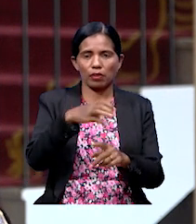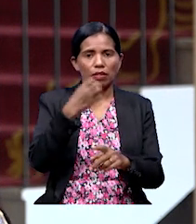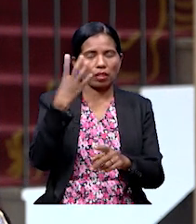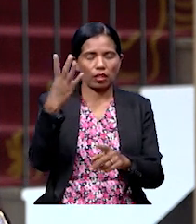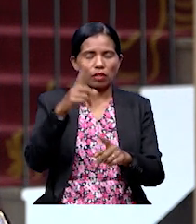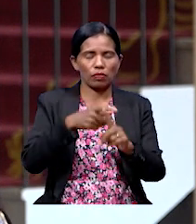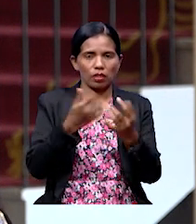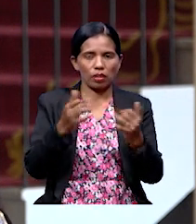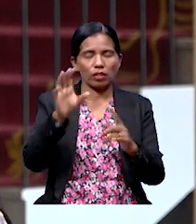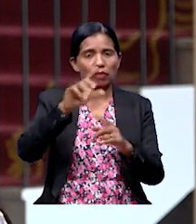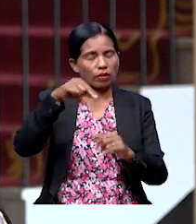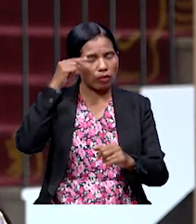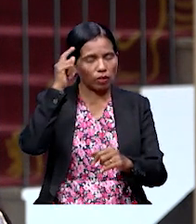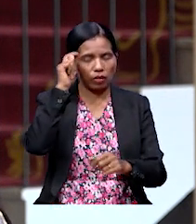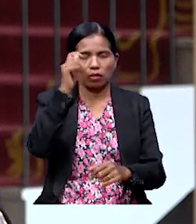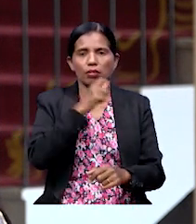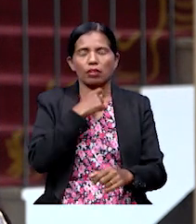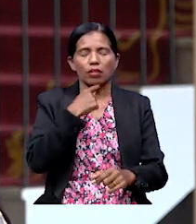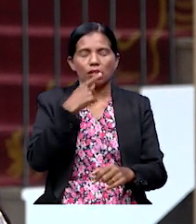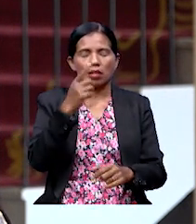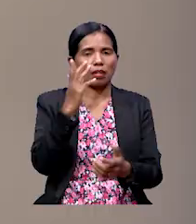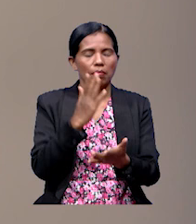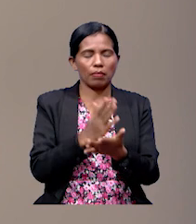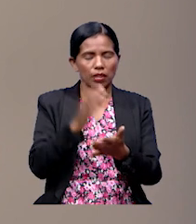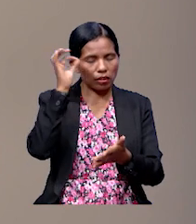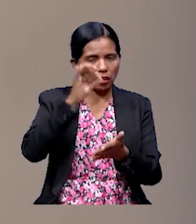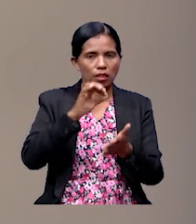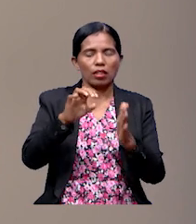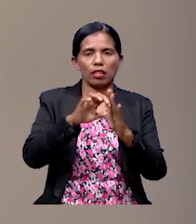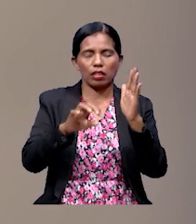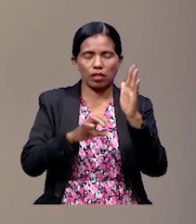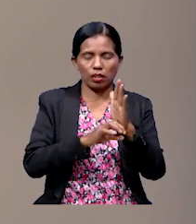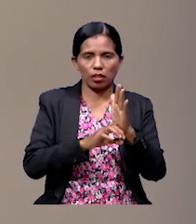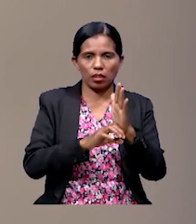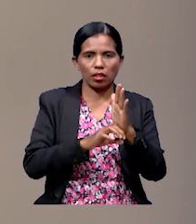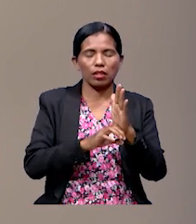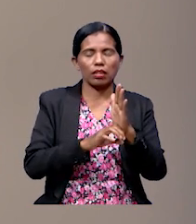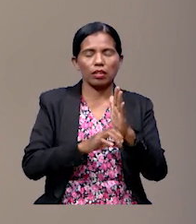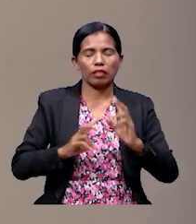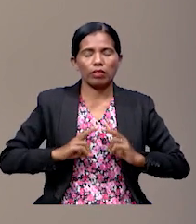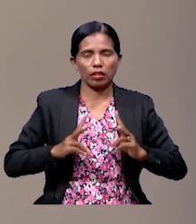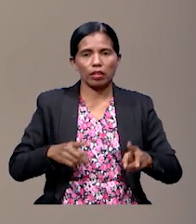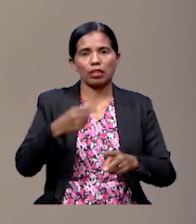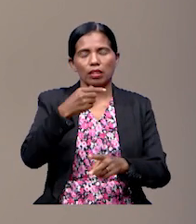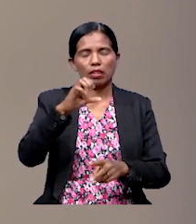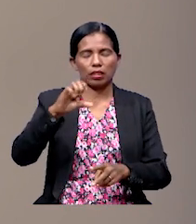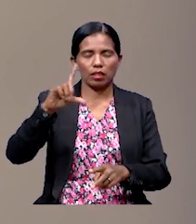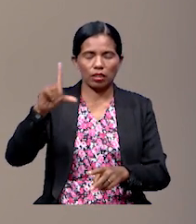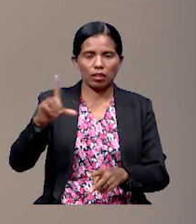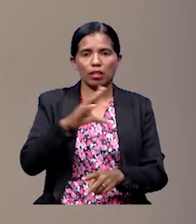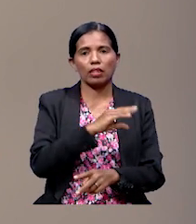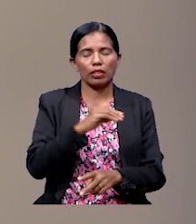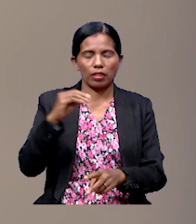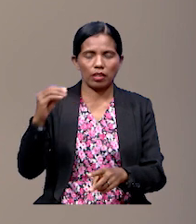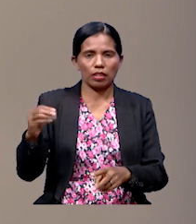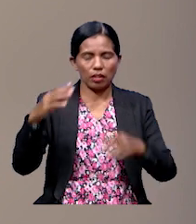governo Toromatan Ruak, propõe exoneração secretário de Estado Combatentes Libertação Nacional, Zilda Costa Monteiro Ansoro,